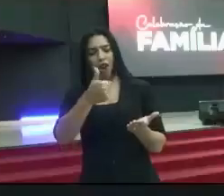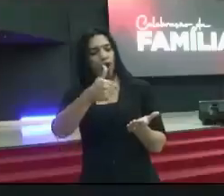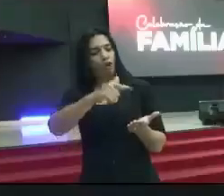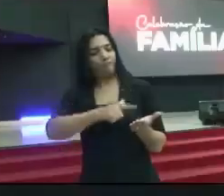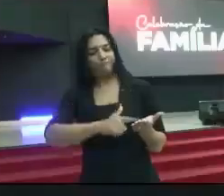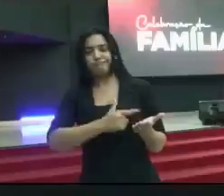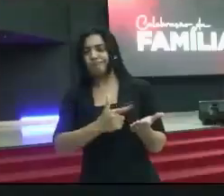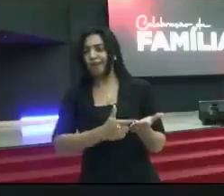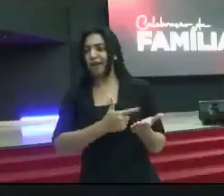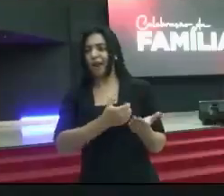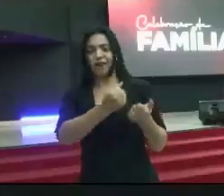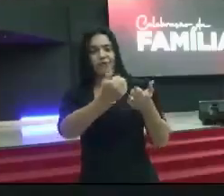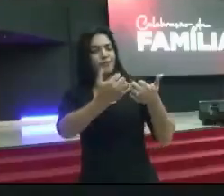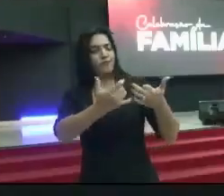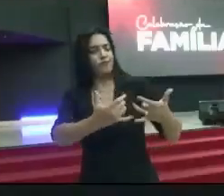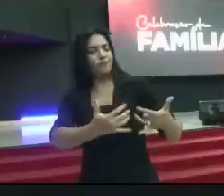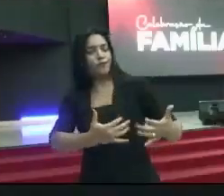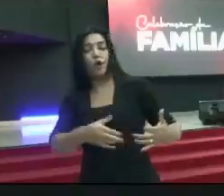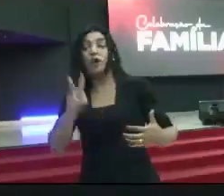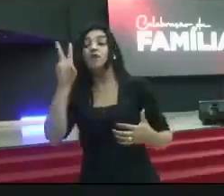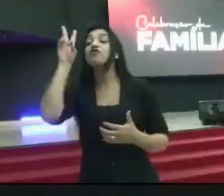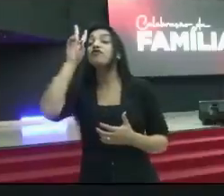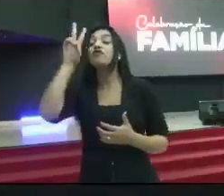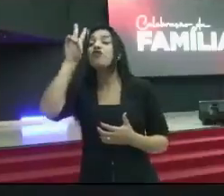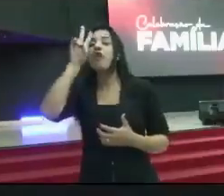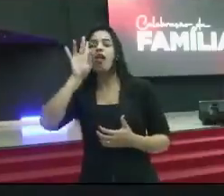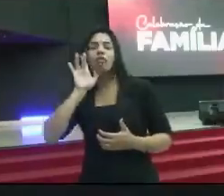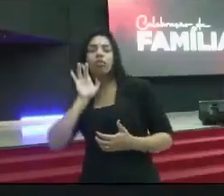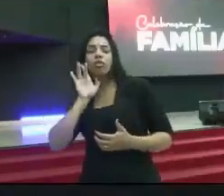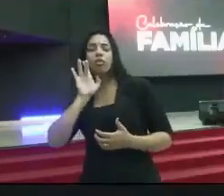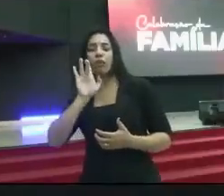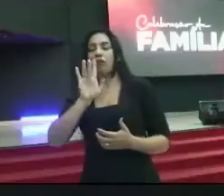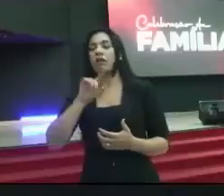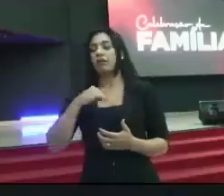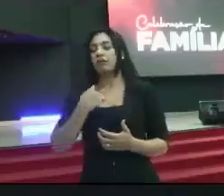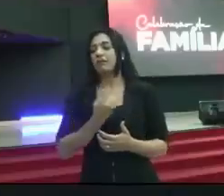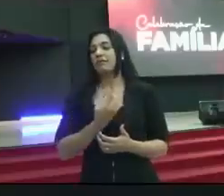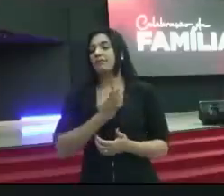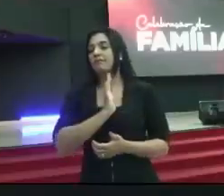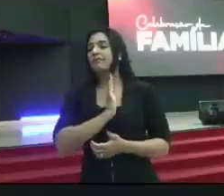Ruth nos conta uma história que toca o nosso coração.